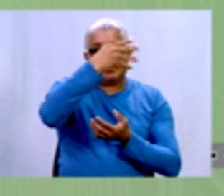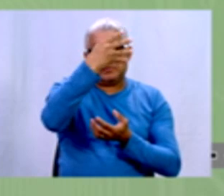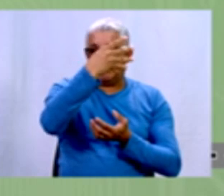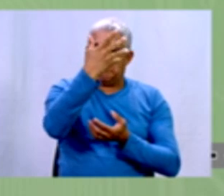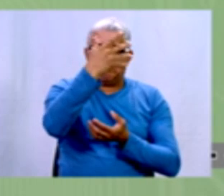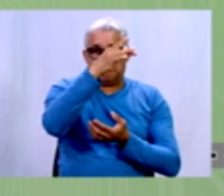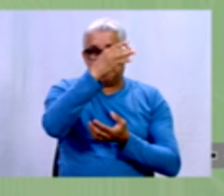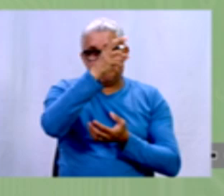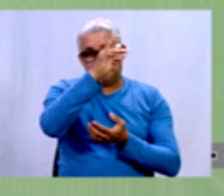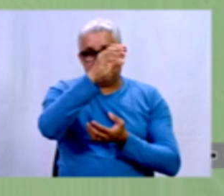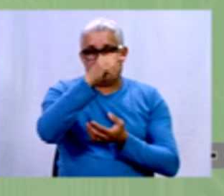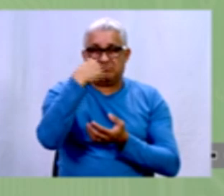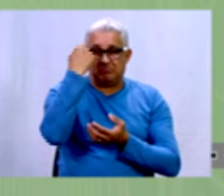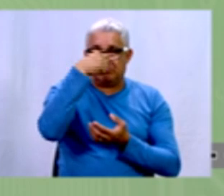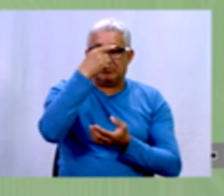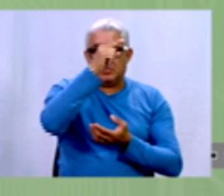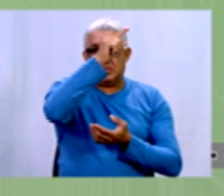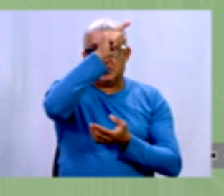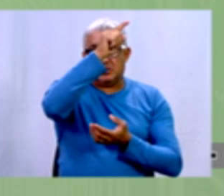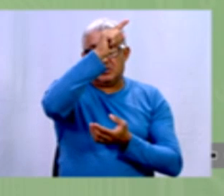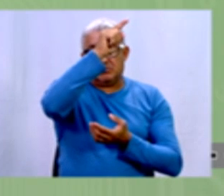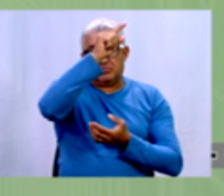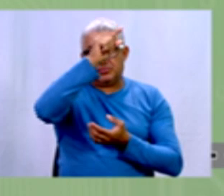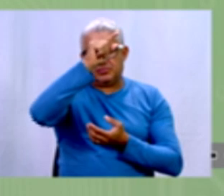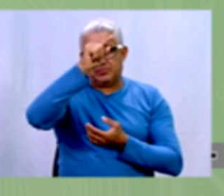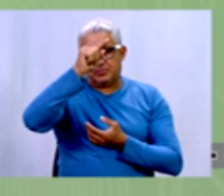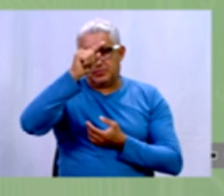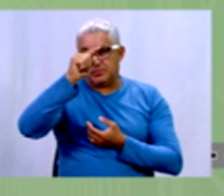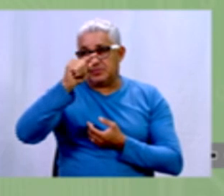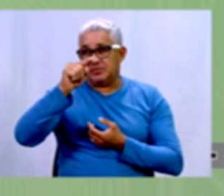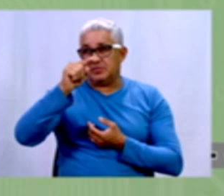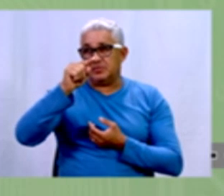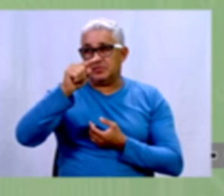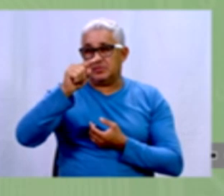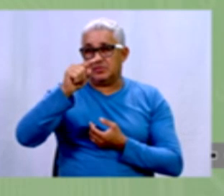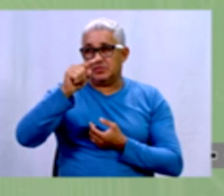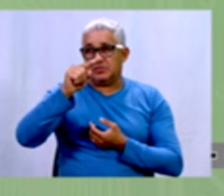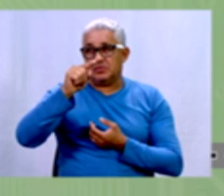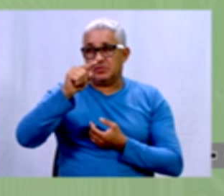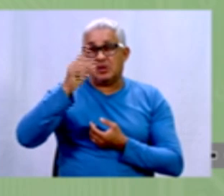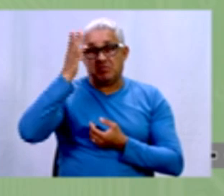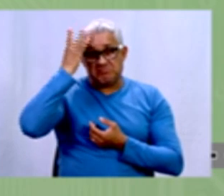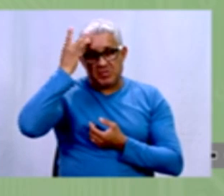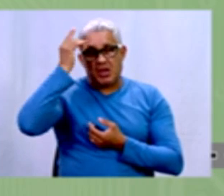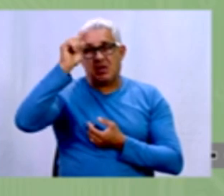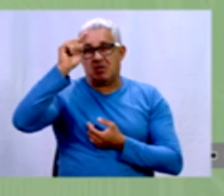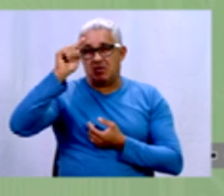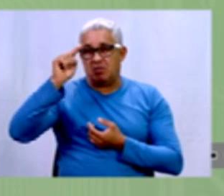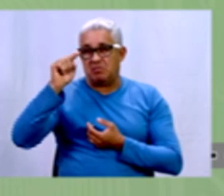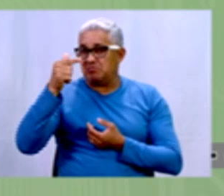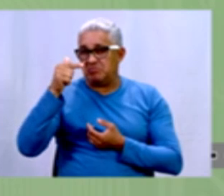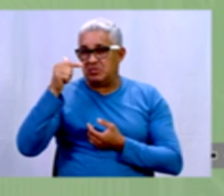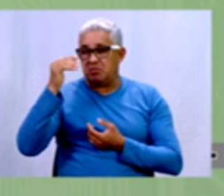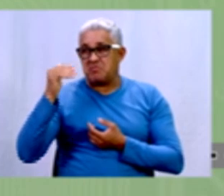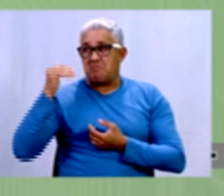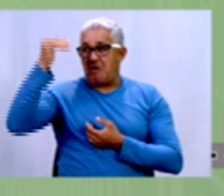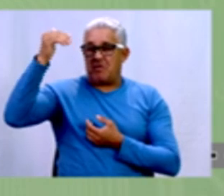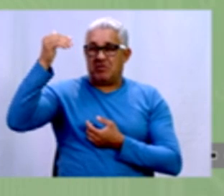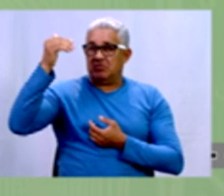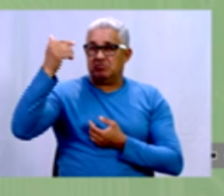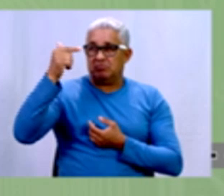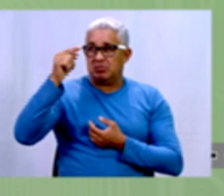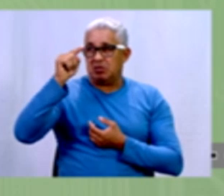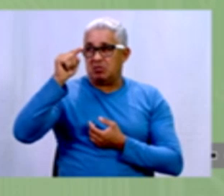horas, certo? E aí ela vem caindo. Veja que aqui, de um dia para o outro, não houve um progresso muito grande,